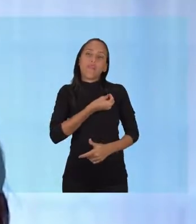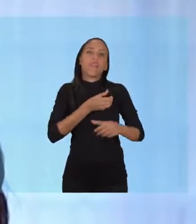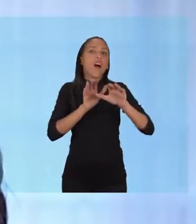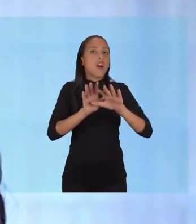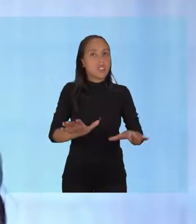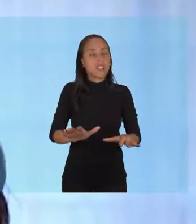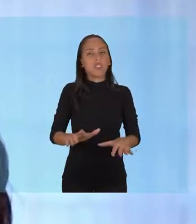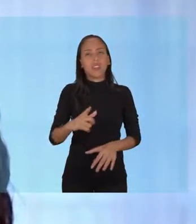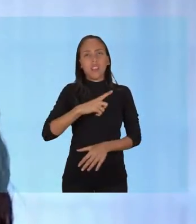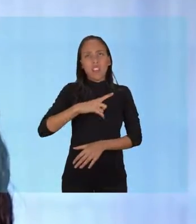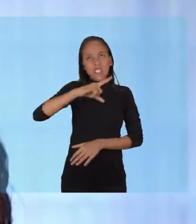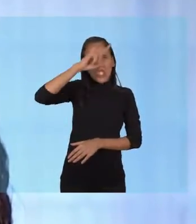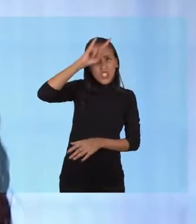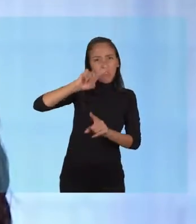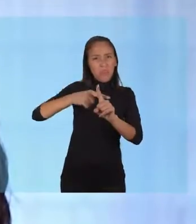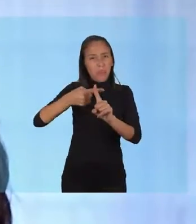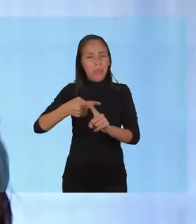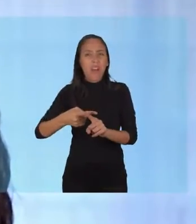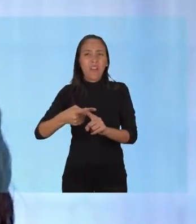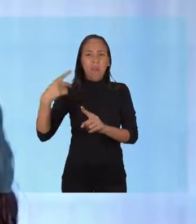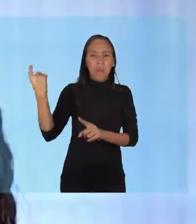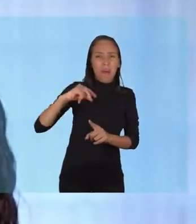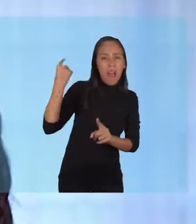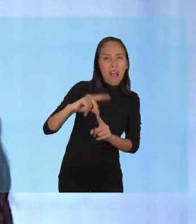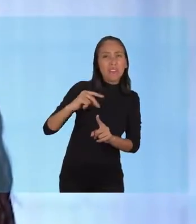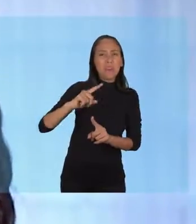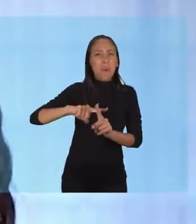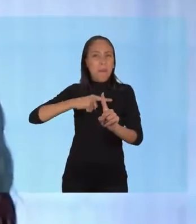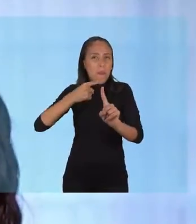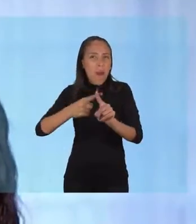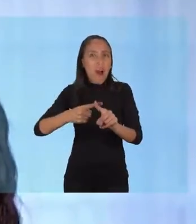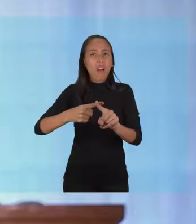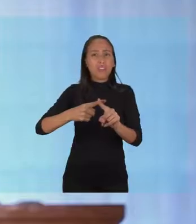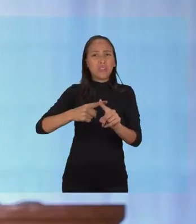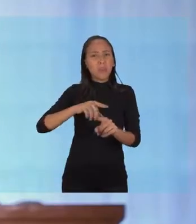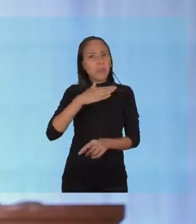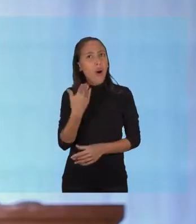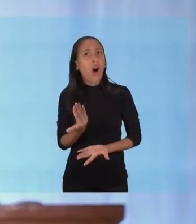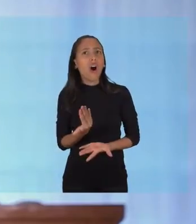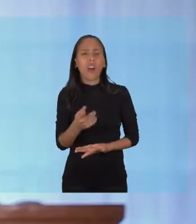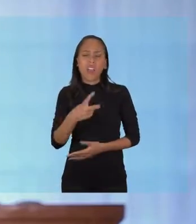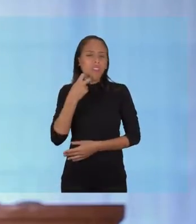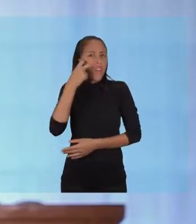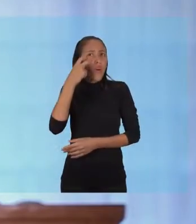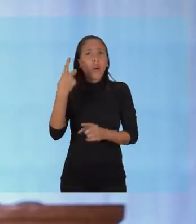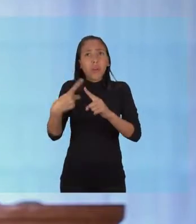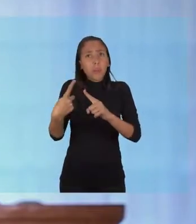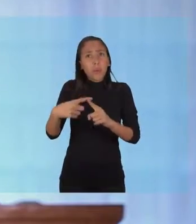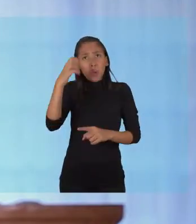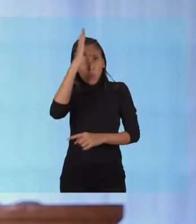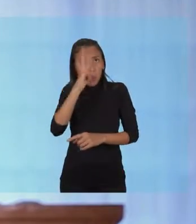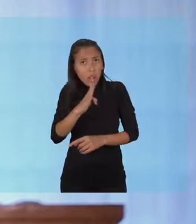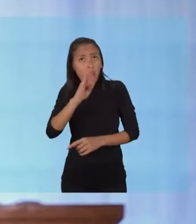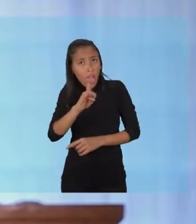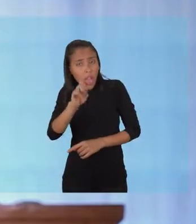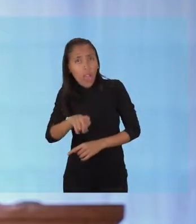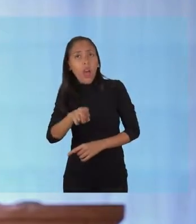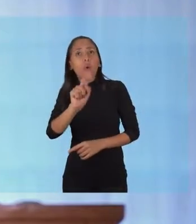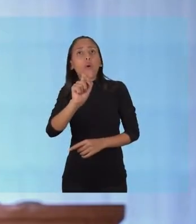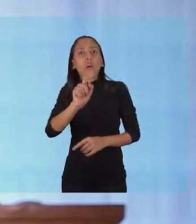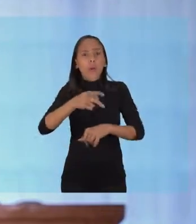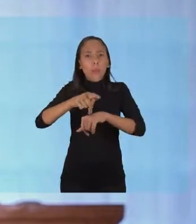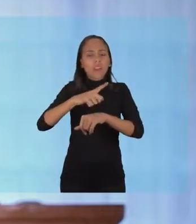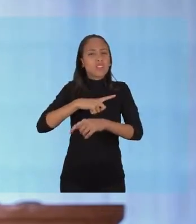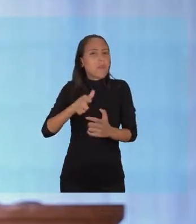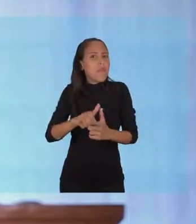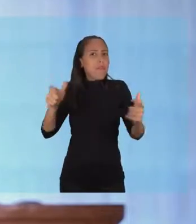Elas são traídas, elas apanham quieta, elas são violentadas e são mortas. Isso é vergonhoso pensar que o Brasil é o maior país cristão. Aí eu